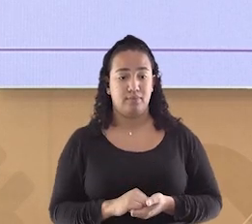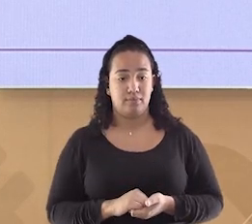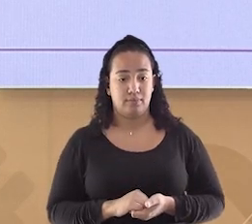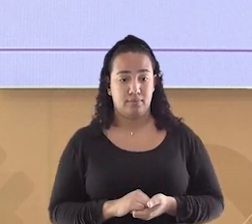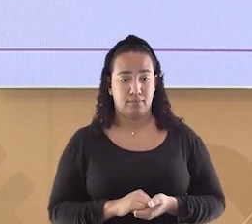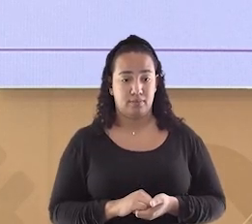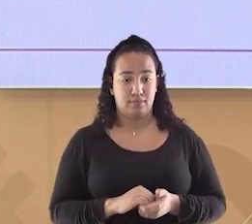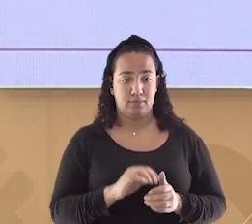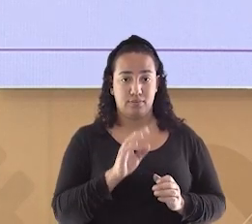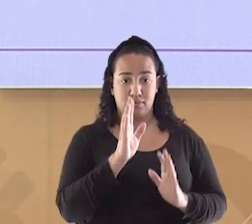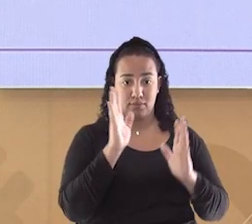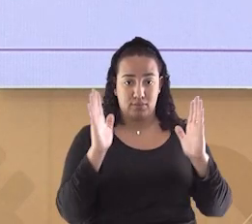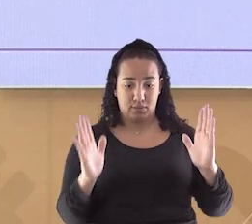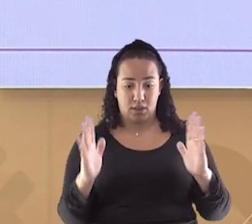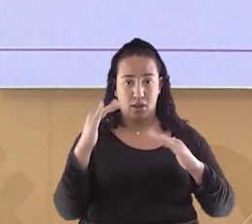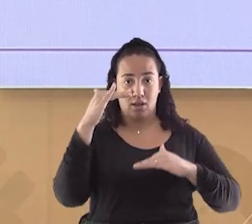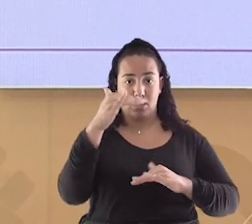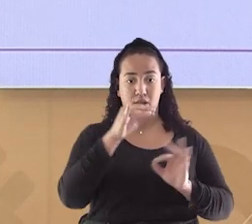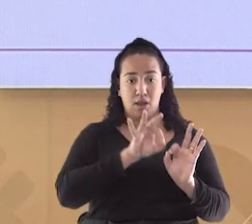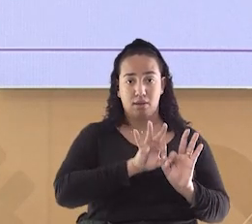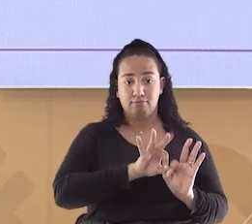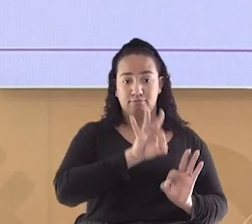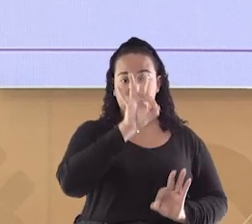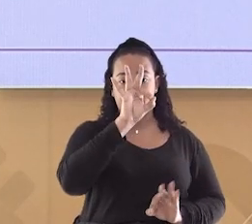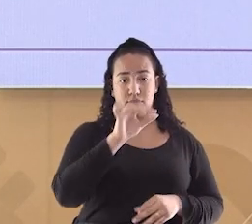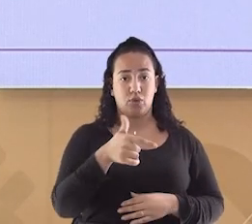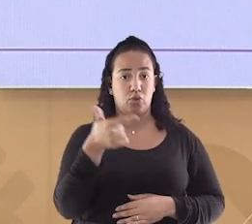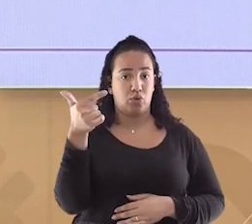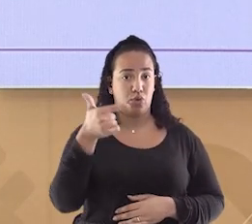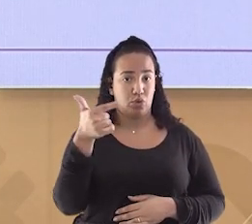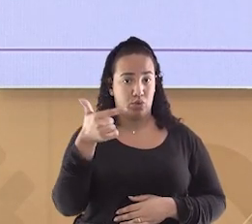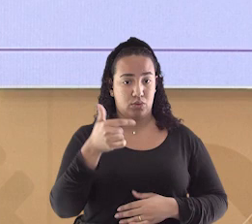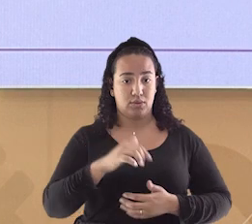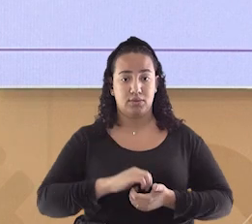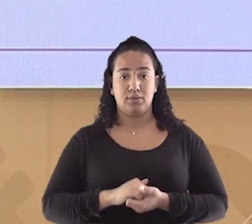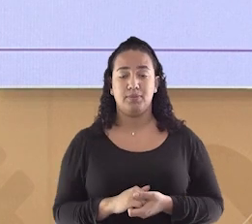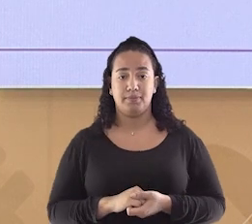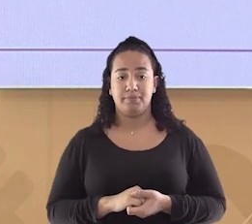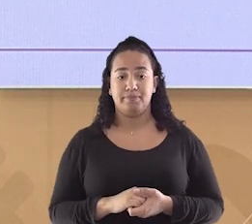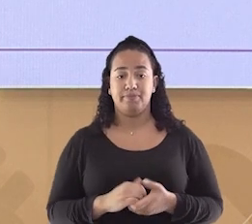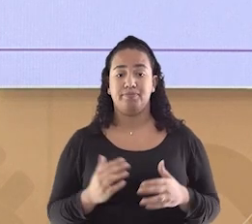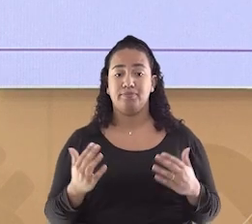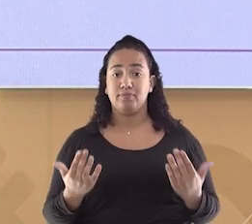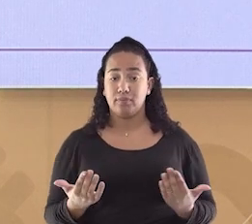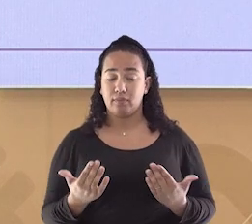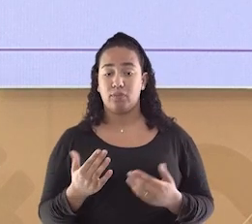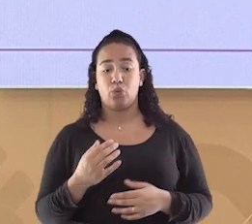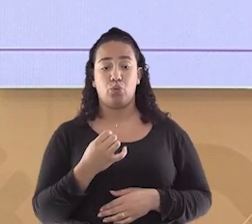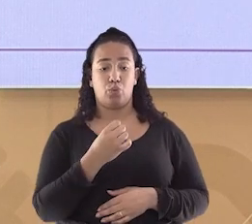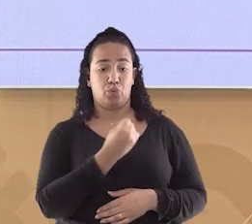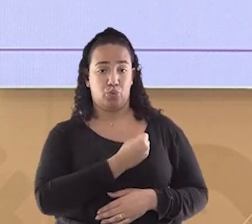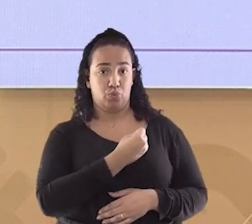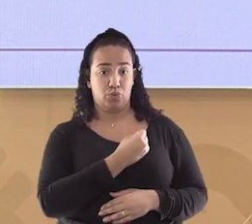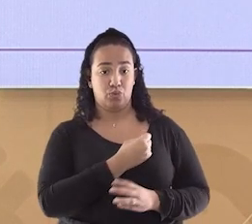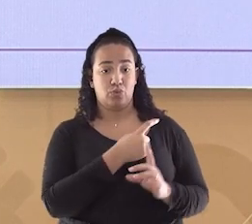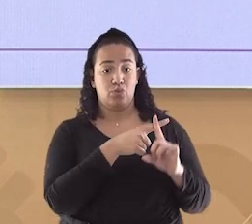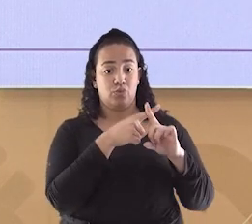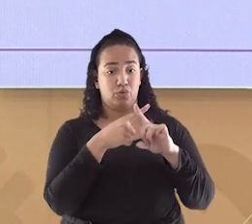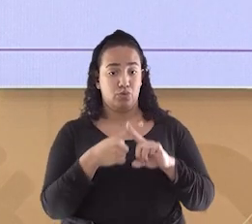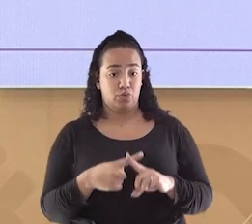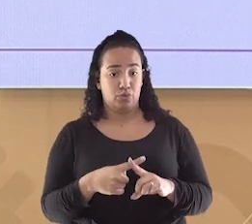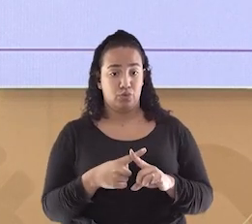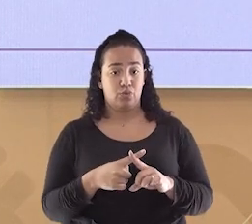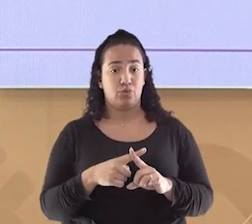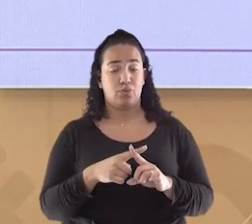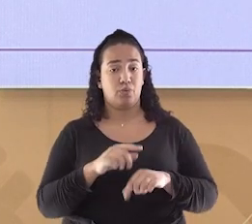seu lado e elevar a 2, ou seja, multiplicar a medida do